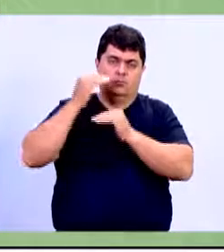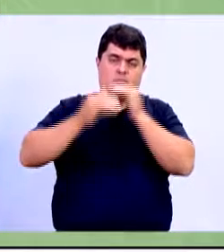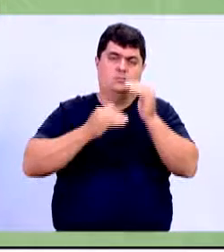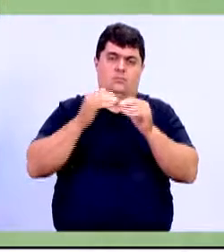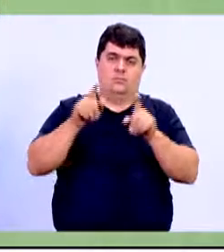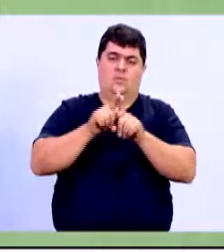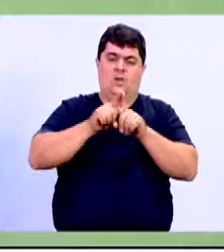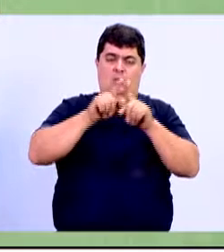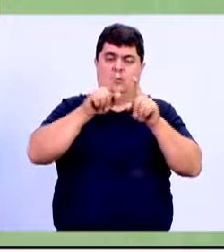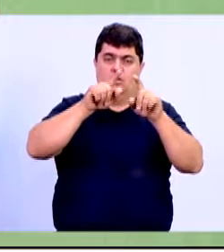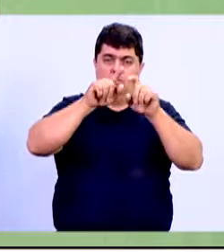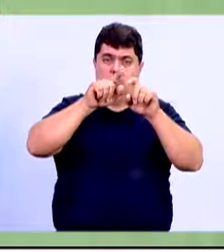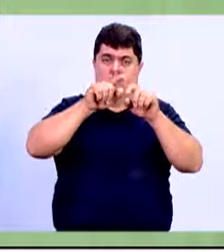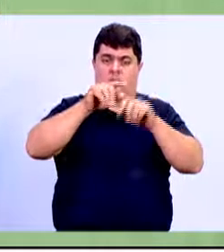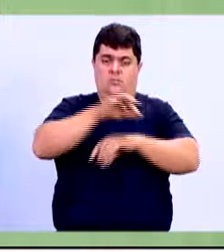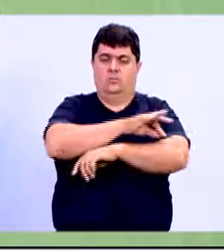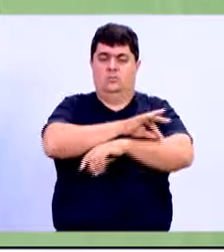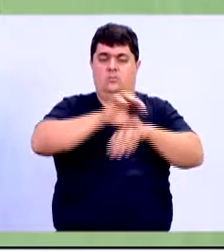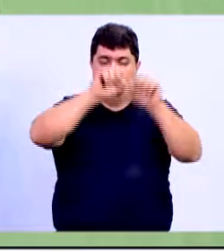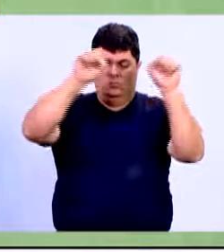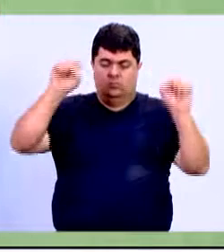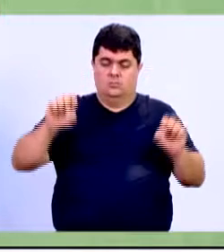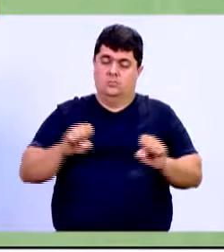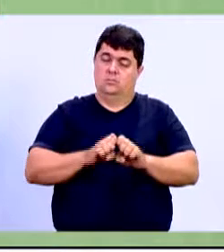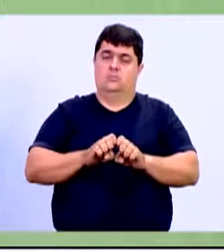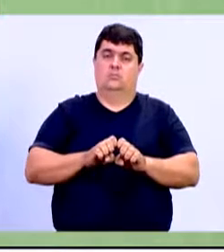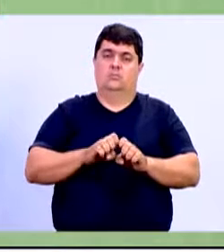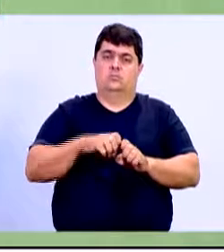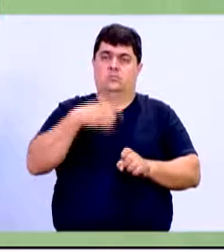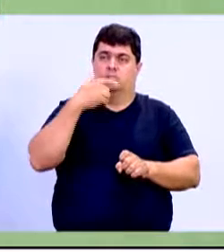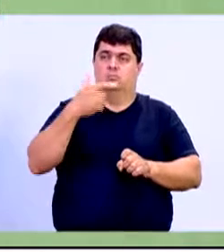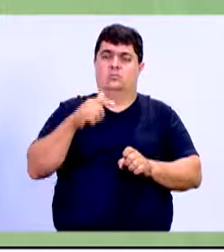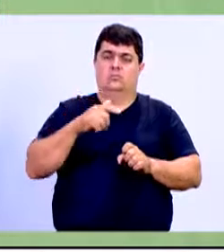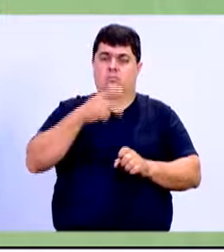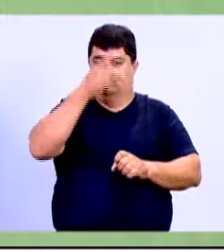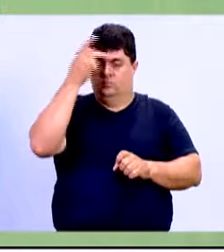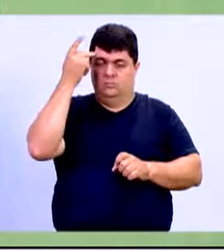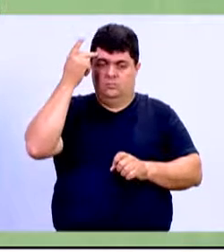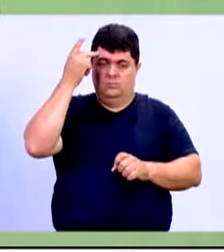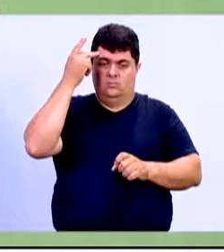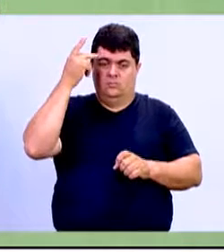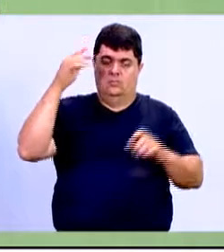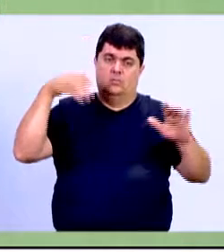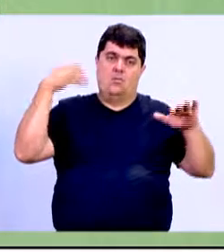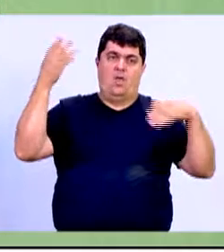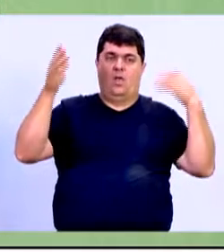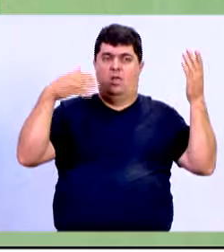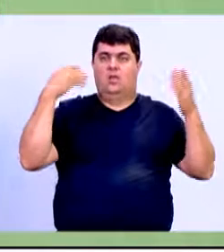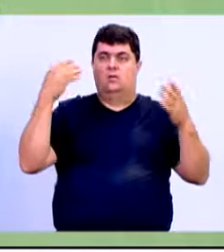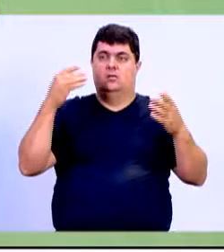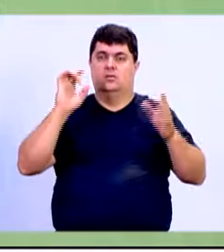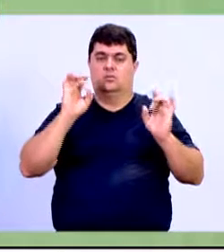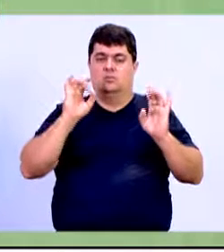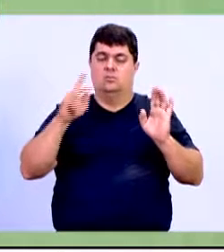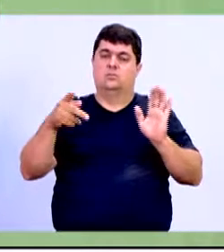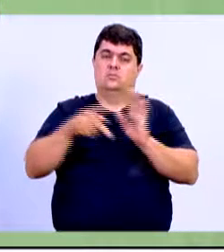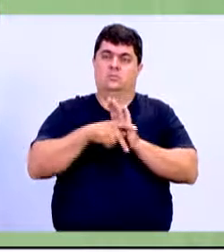de infraestrutura não há movimento de pessoas. Tá? Então todo o movimento de pessoas